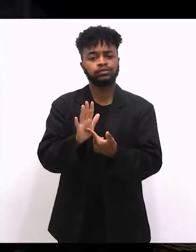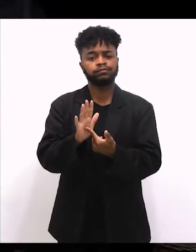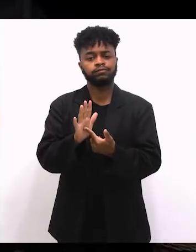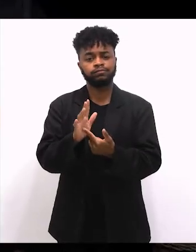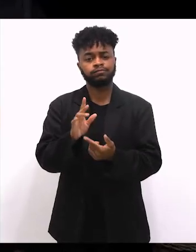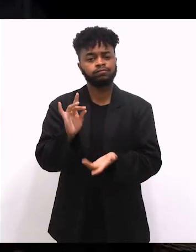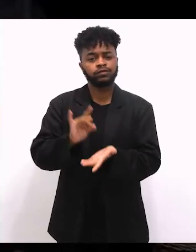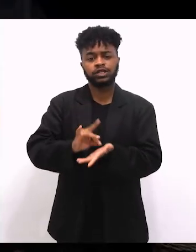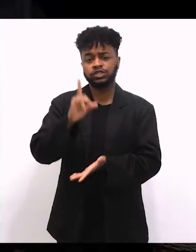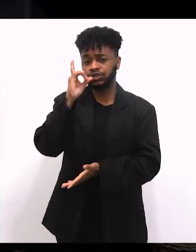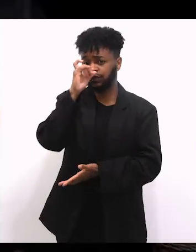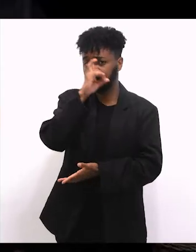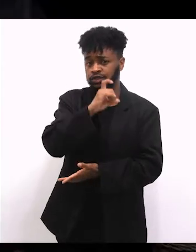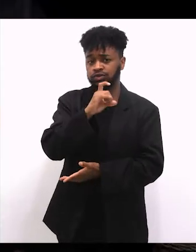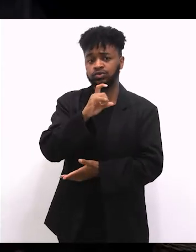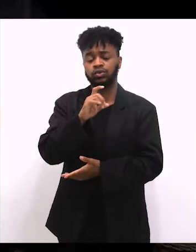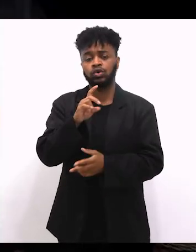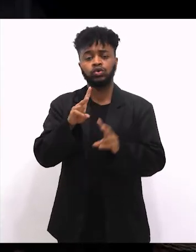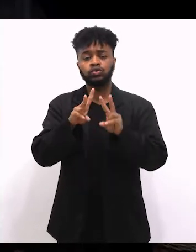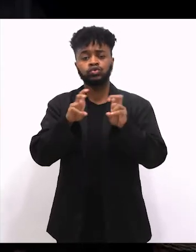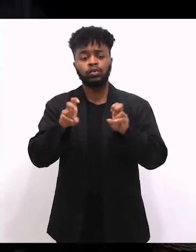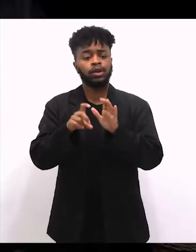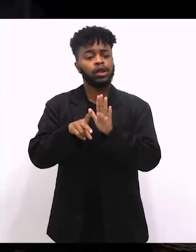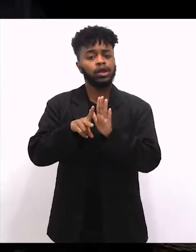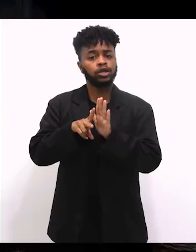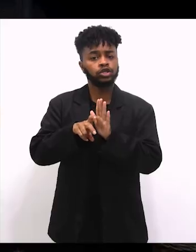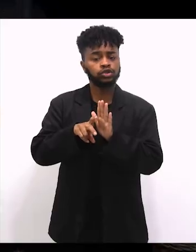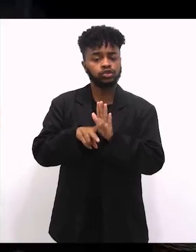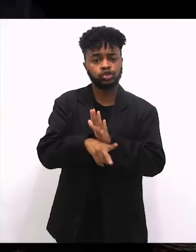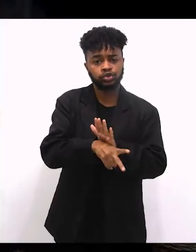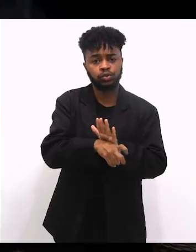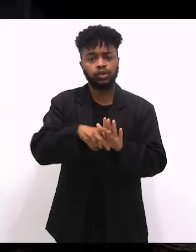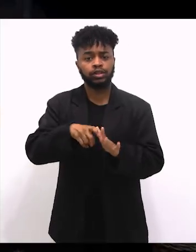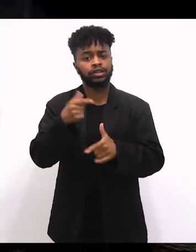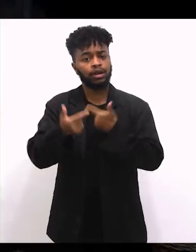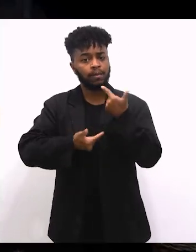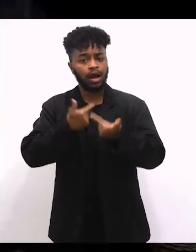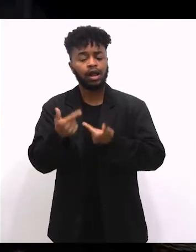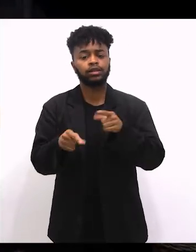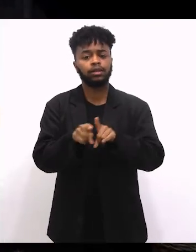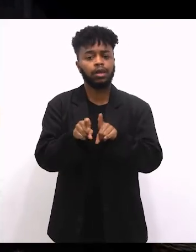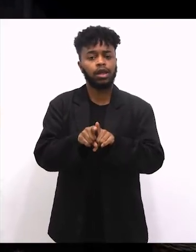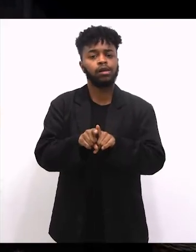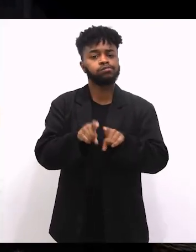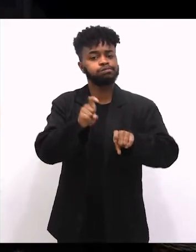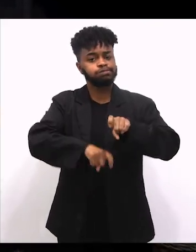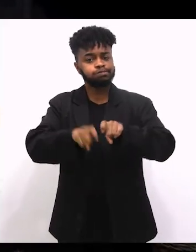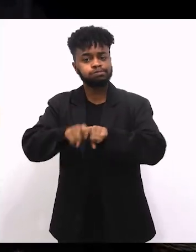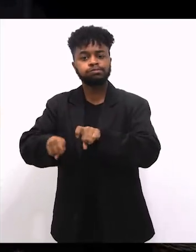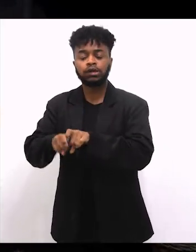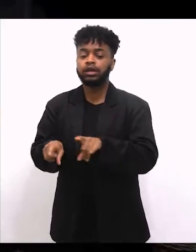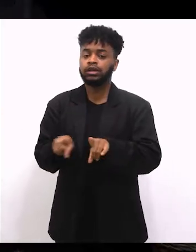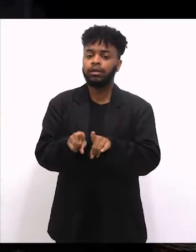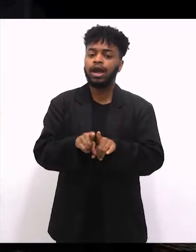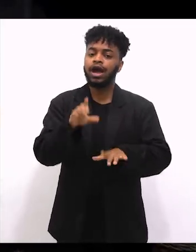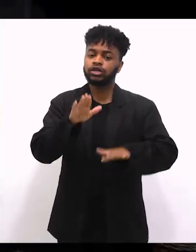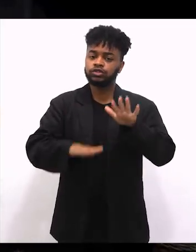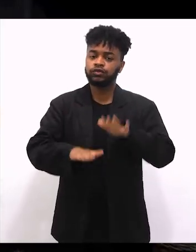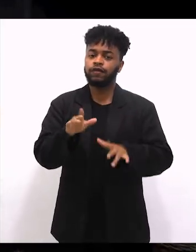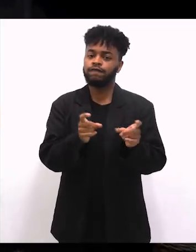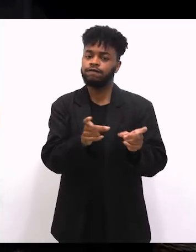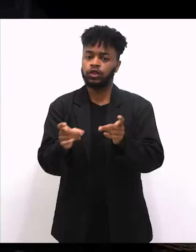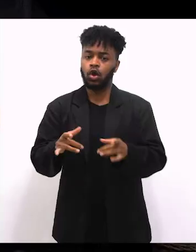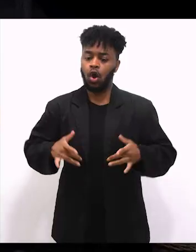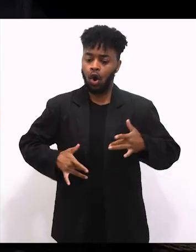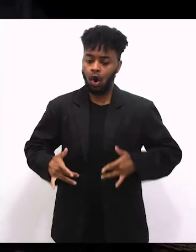dura e cruel uma situação de exploração, não só em relação ao trabalho, a exploração sexual e muitas das vezes também o tráfico